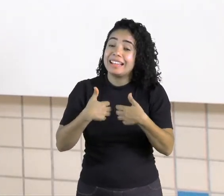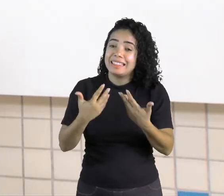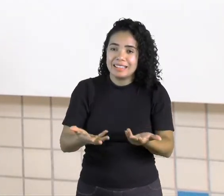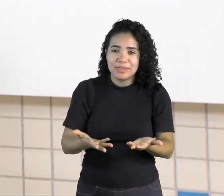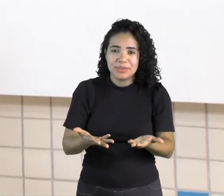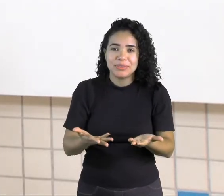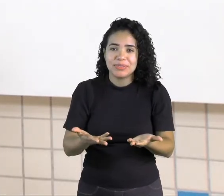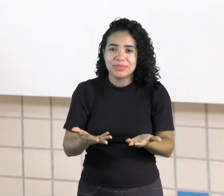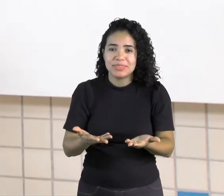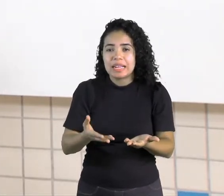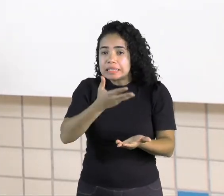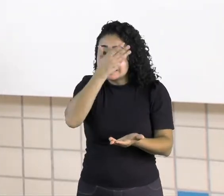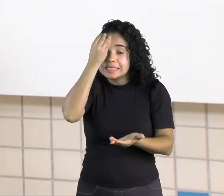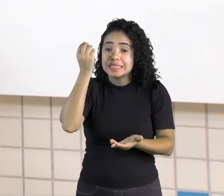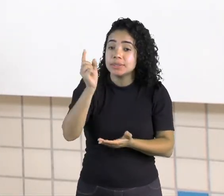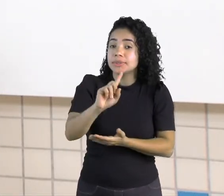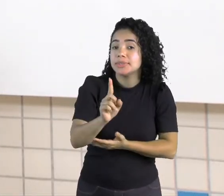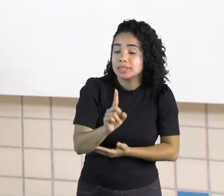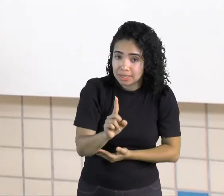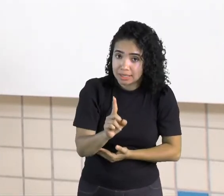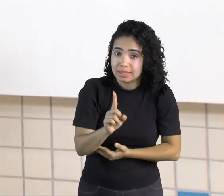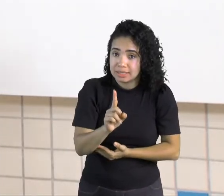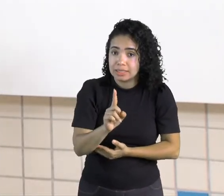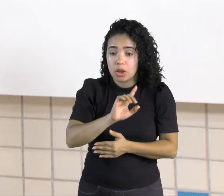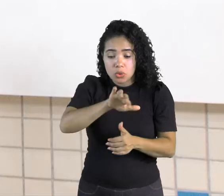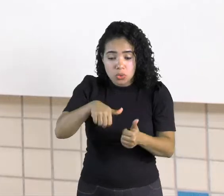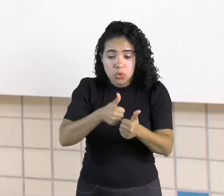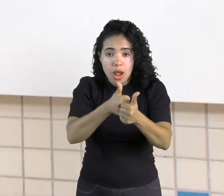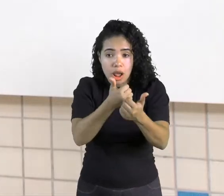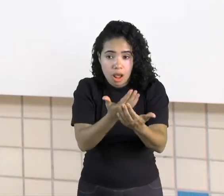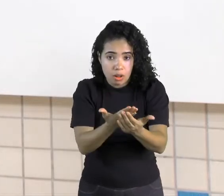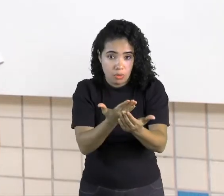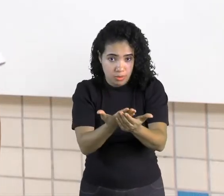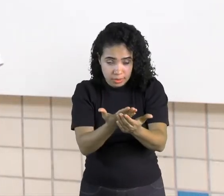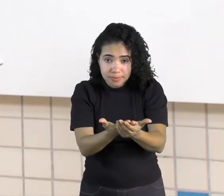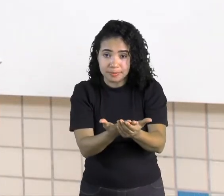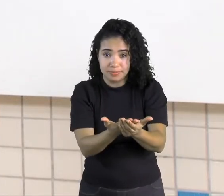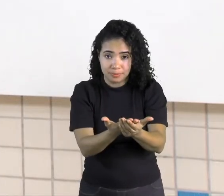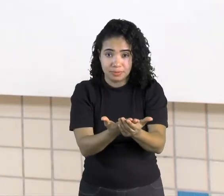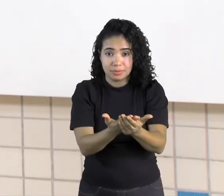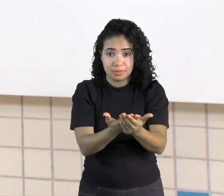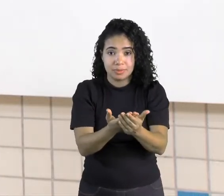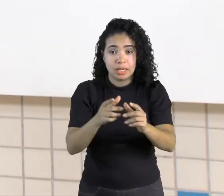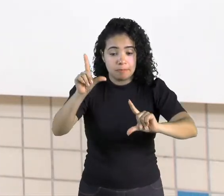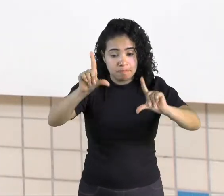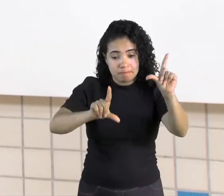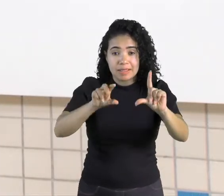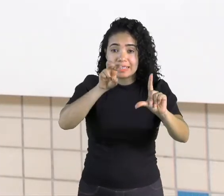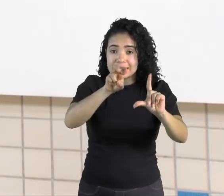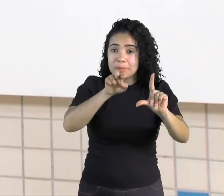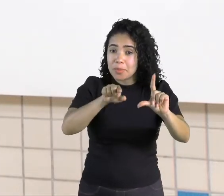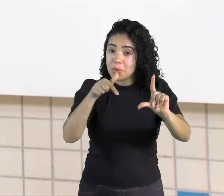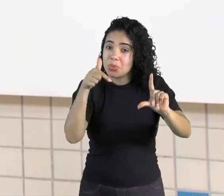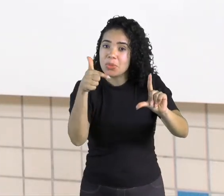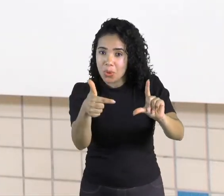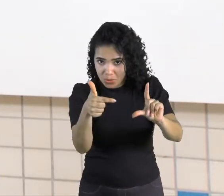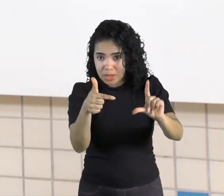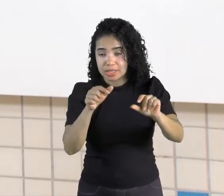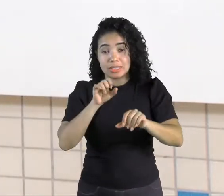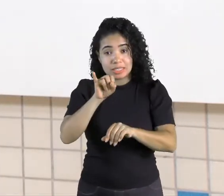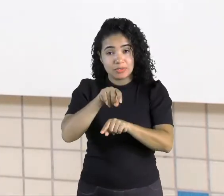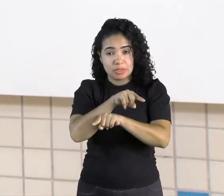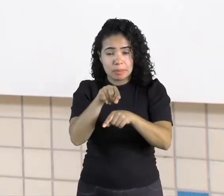Então, não se esqueçam de acompanhar as nossas aulas no canal 5.2. Se